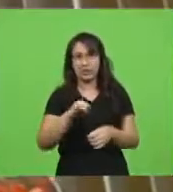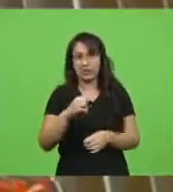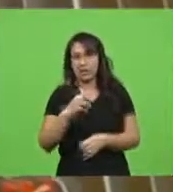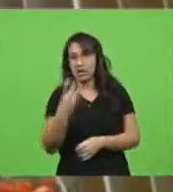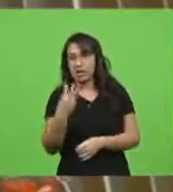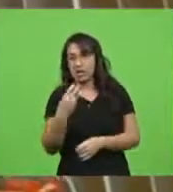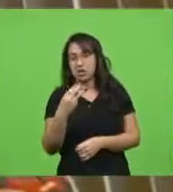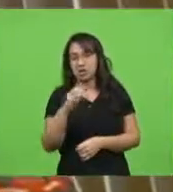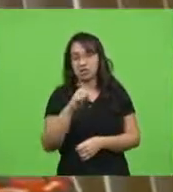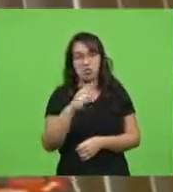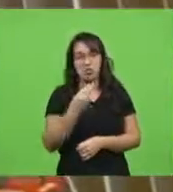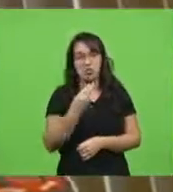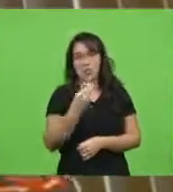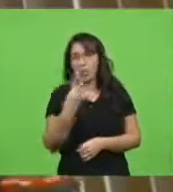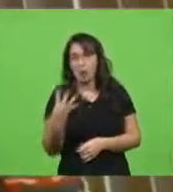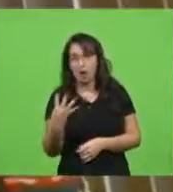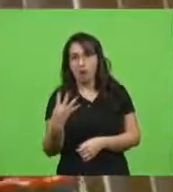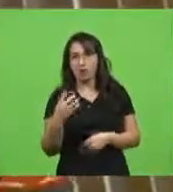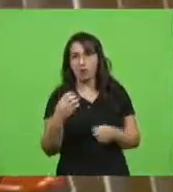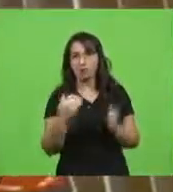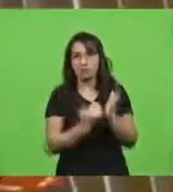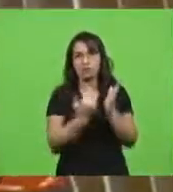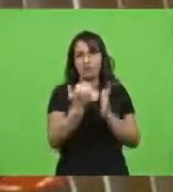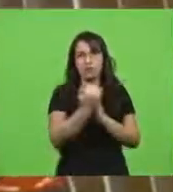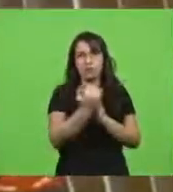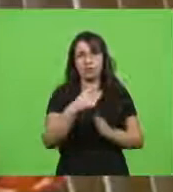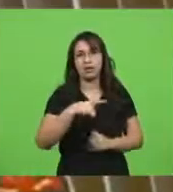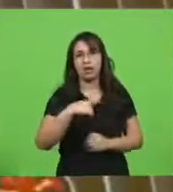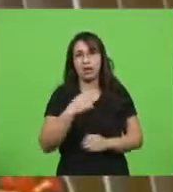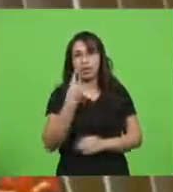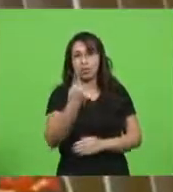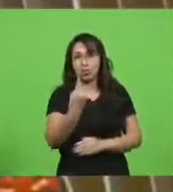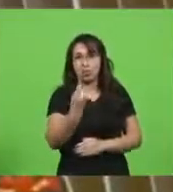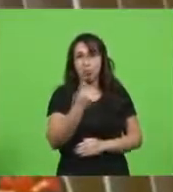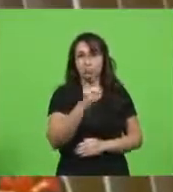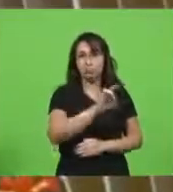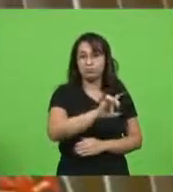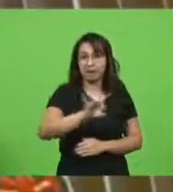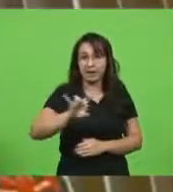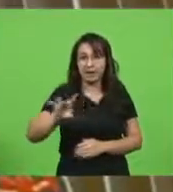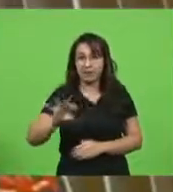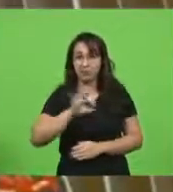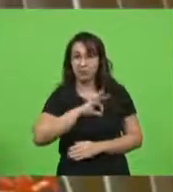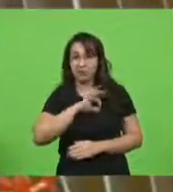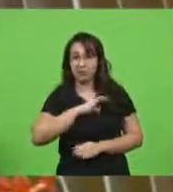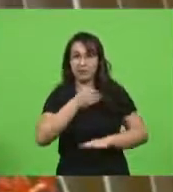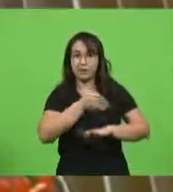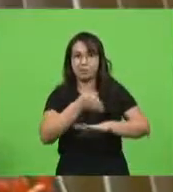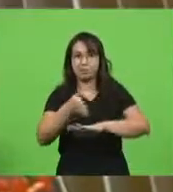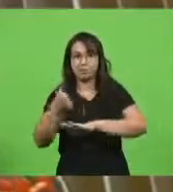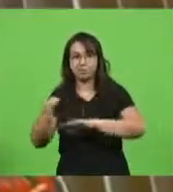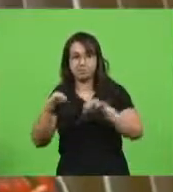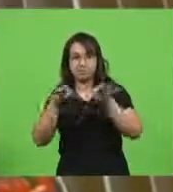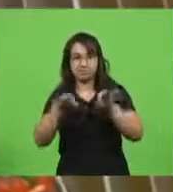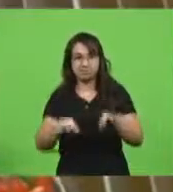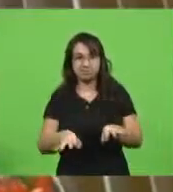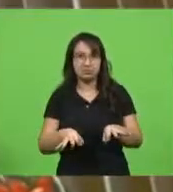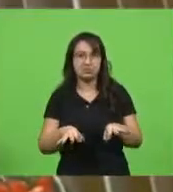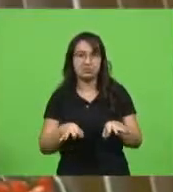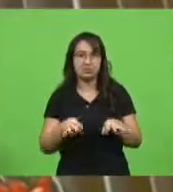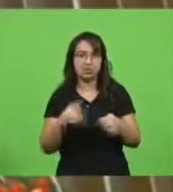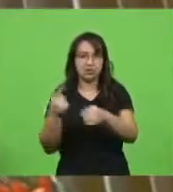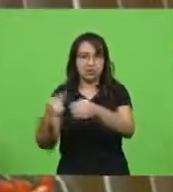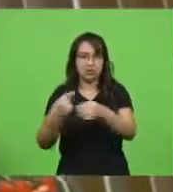4 policiais, vai aumentar um policial militar em cada município desse que o senhor falou. São Cristóvão do Sul, Ponte Alto do